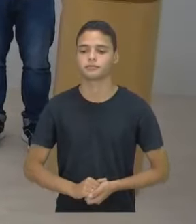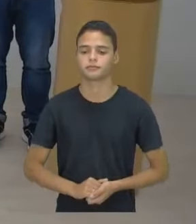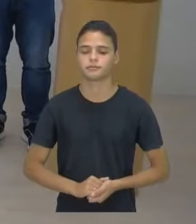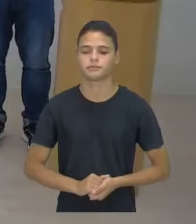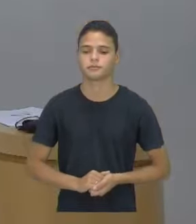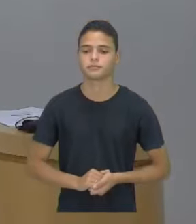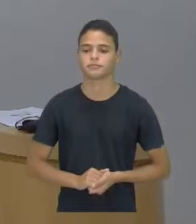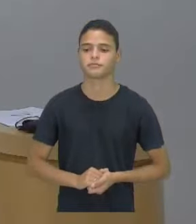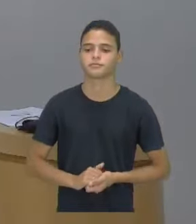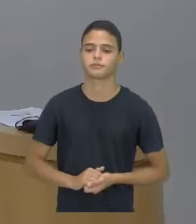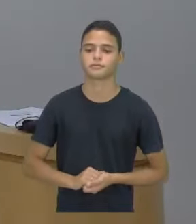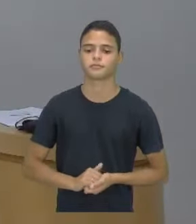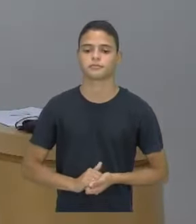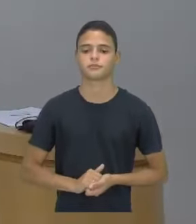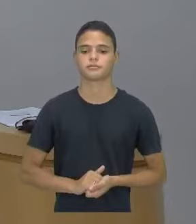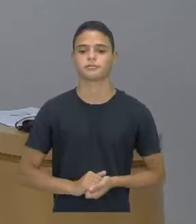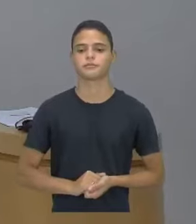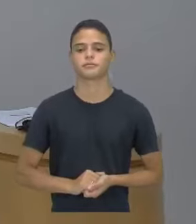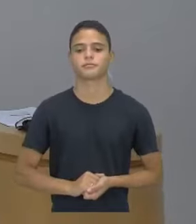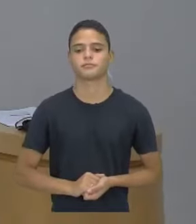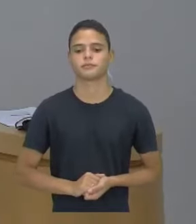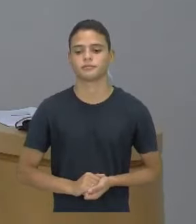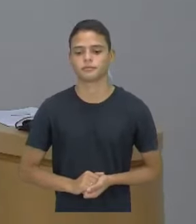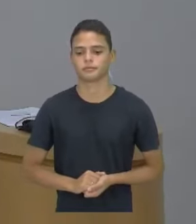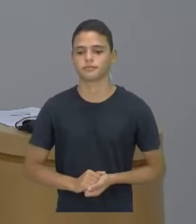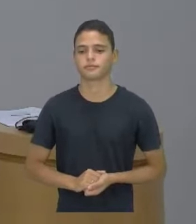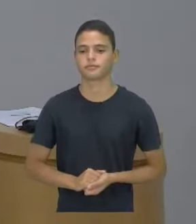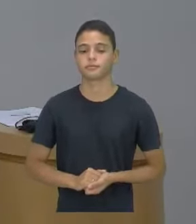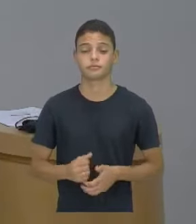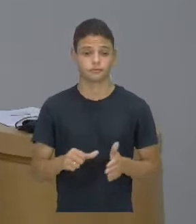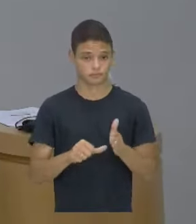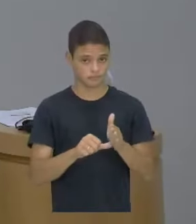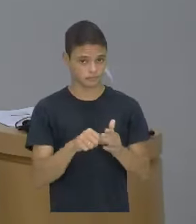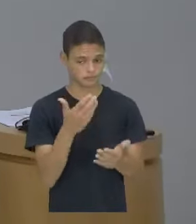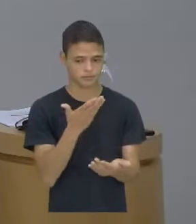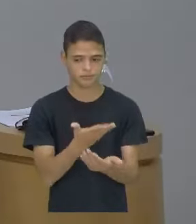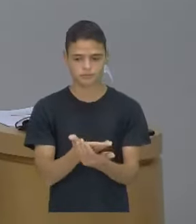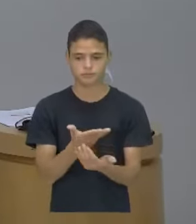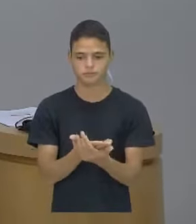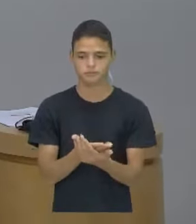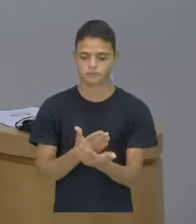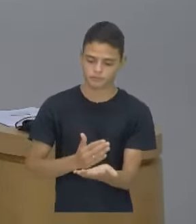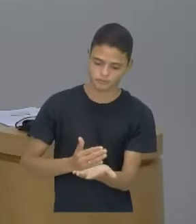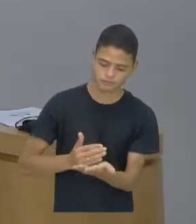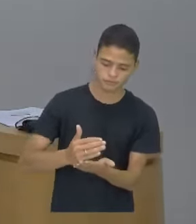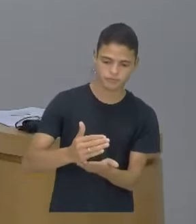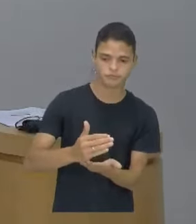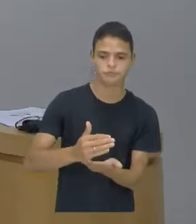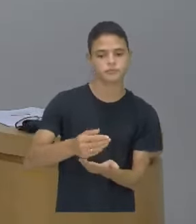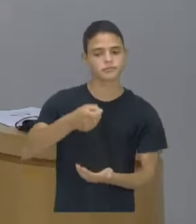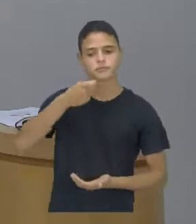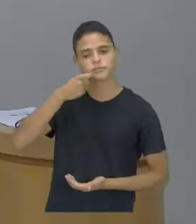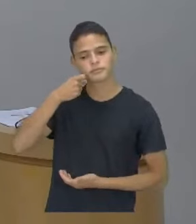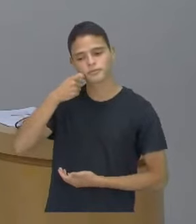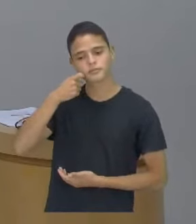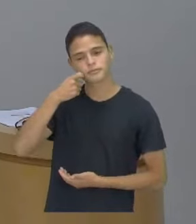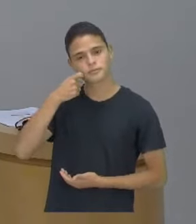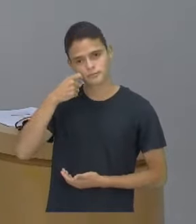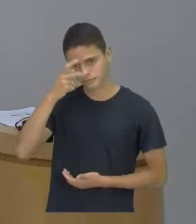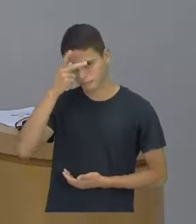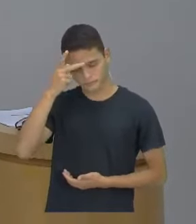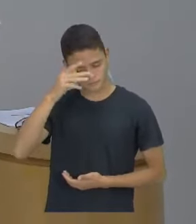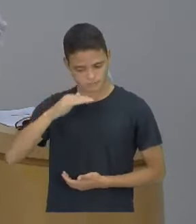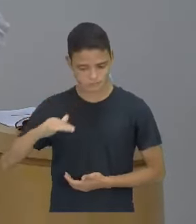class together. People are coming. That's the first class. É a primeira aula aí que a gente inicia na sexta-feira. Então, o pessoal tá entrando no